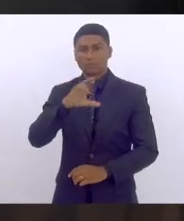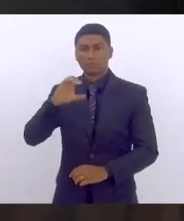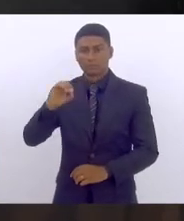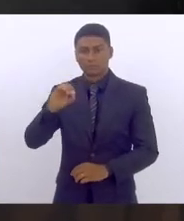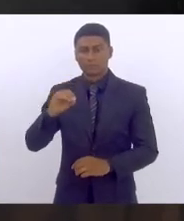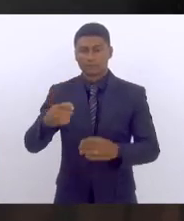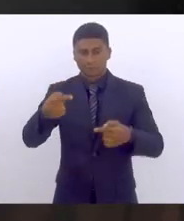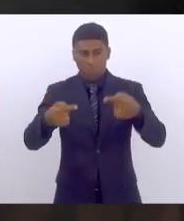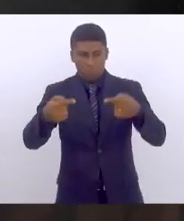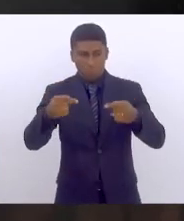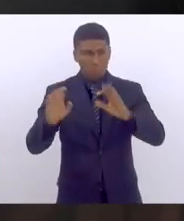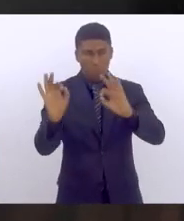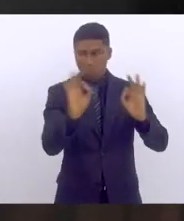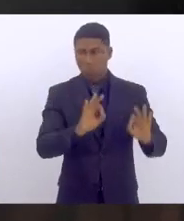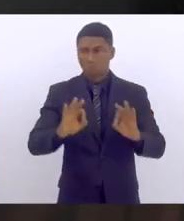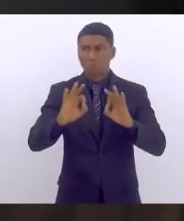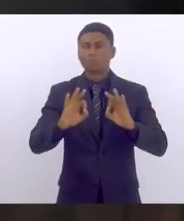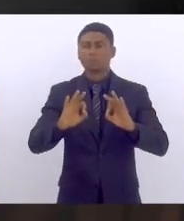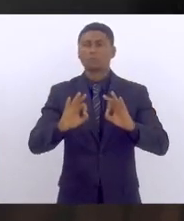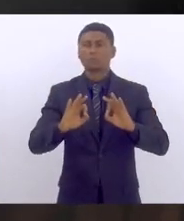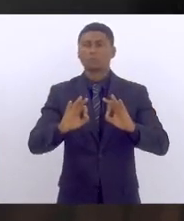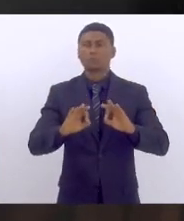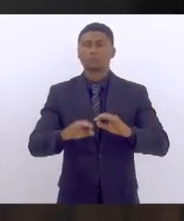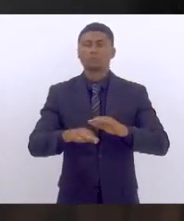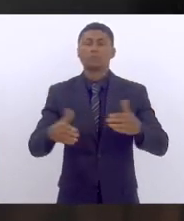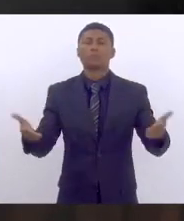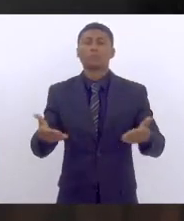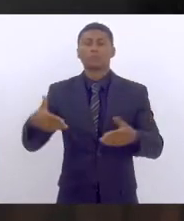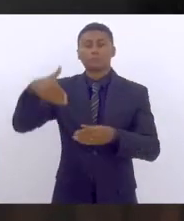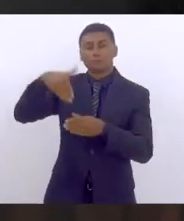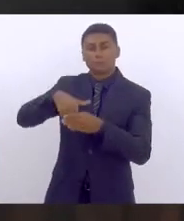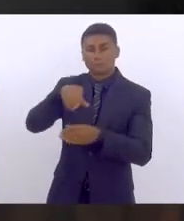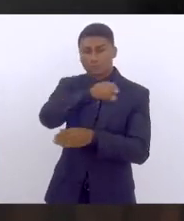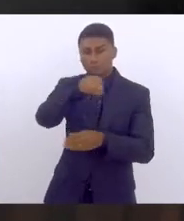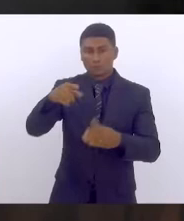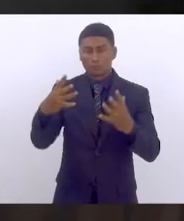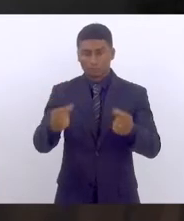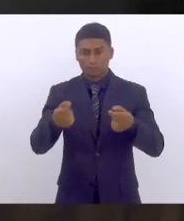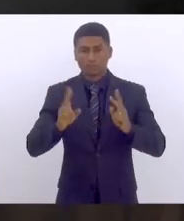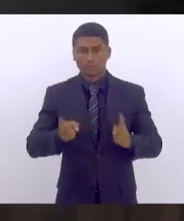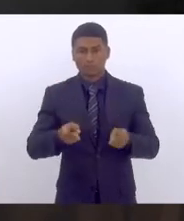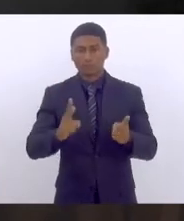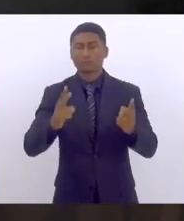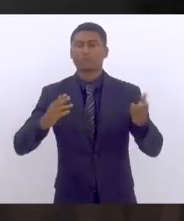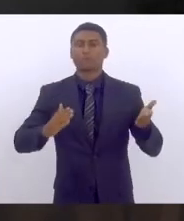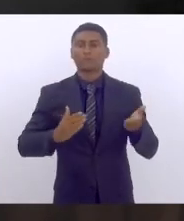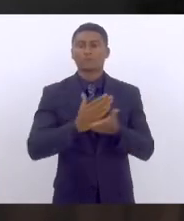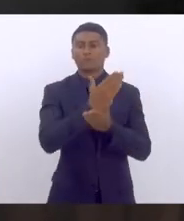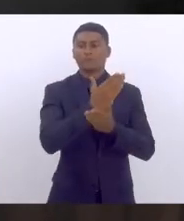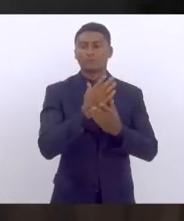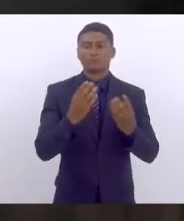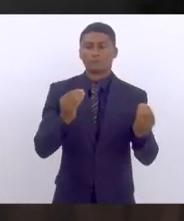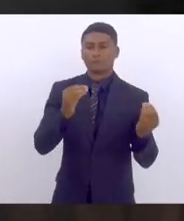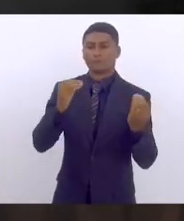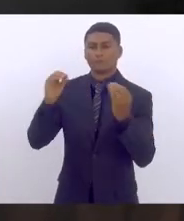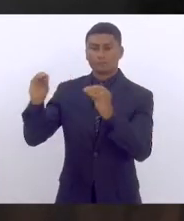Em discussão, não havendo que querer discutir, encerrada a discussão. Em votação, os senhores que aprovam, permaneçam como estão. Aprovado, vai à promulgação.